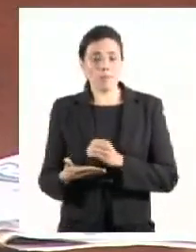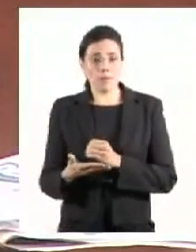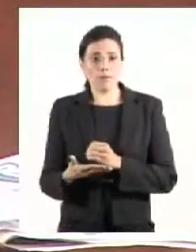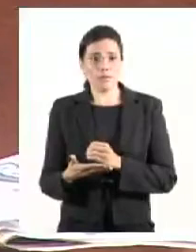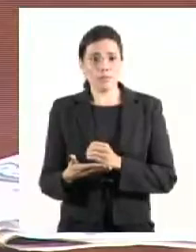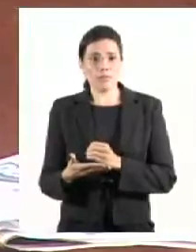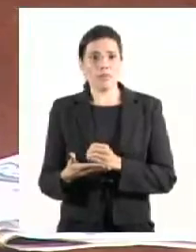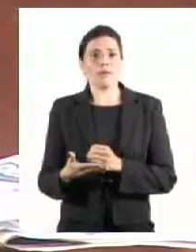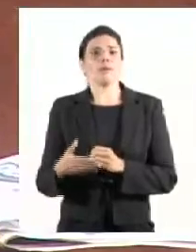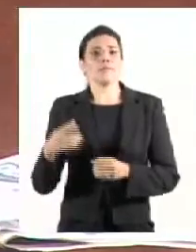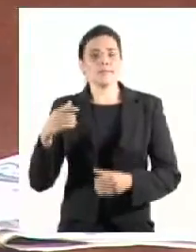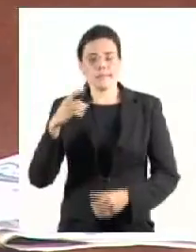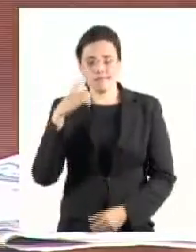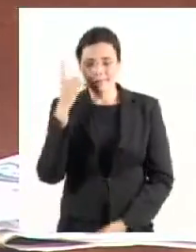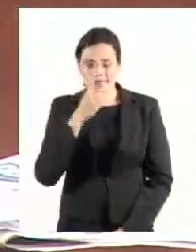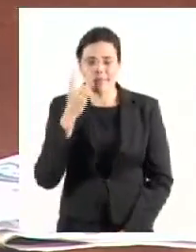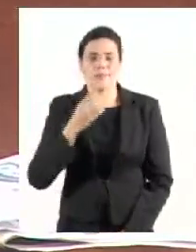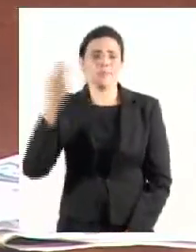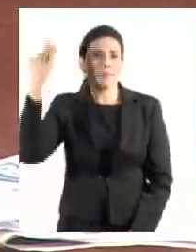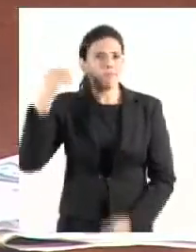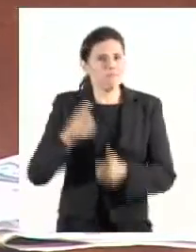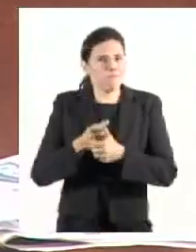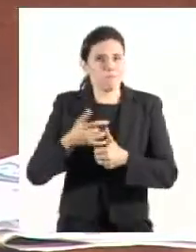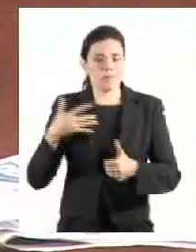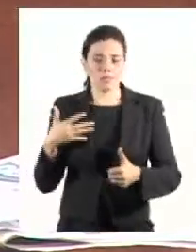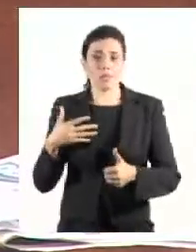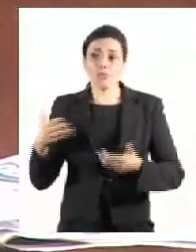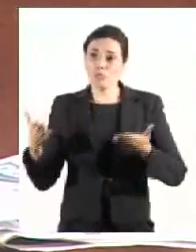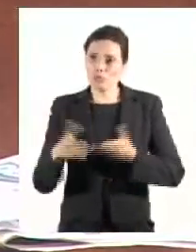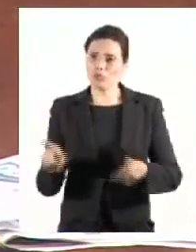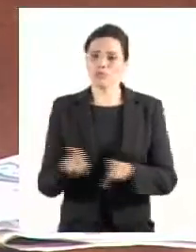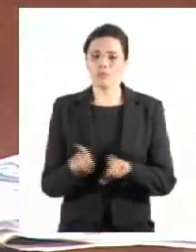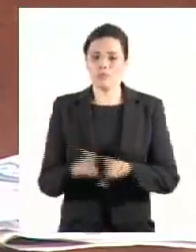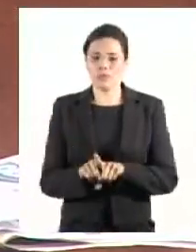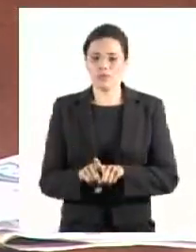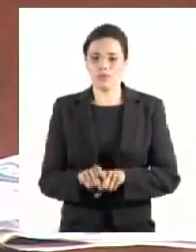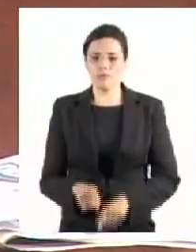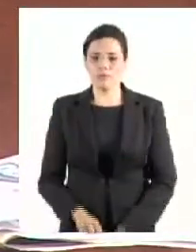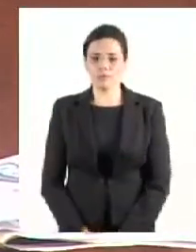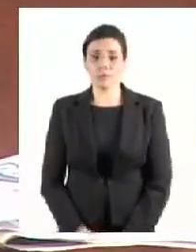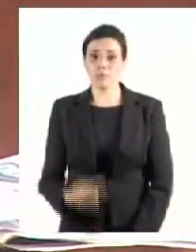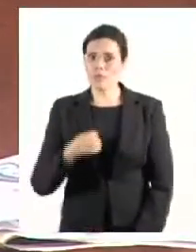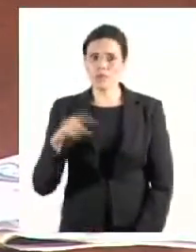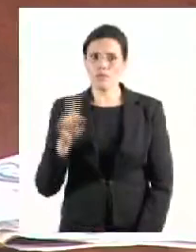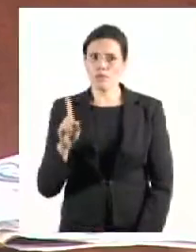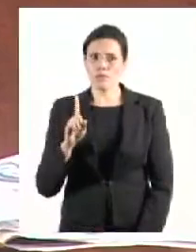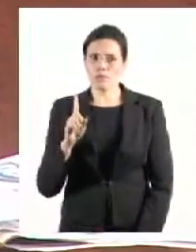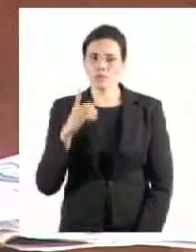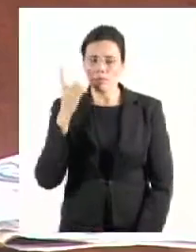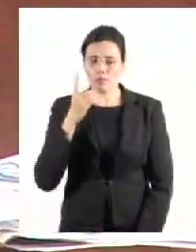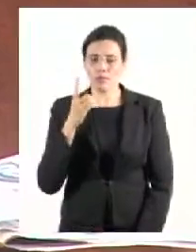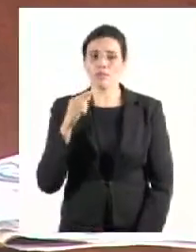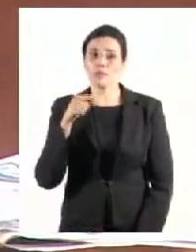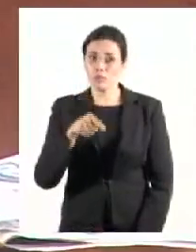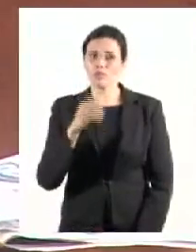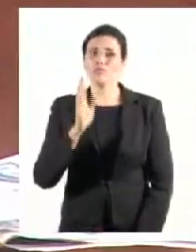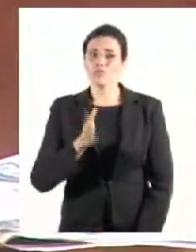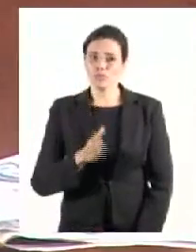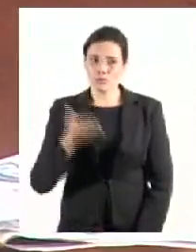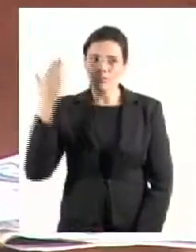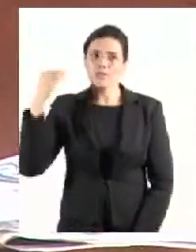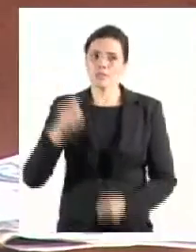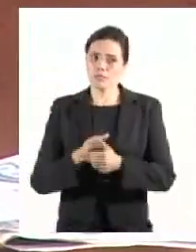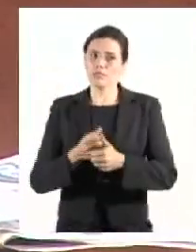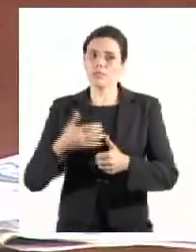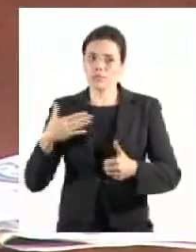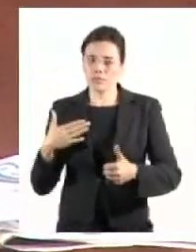responda os questionamentos do governo passado, que ele acha que precisa de respostas. Não eu, que não estou aqui para defender o governo